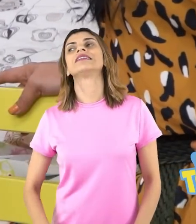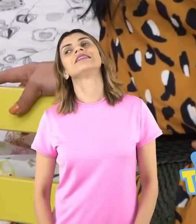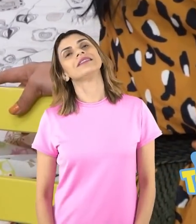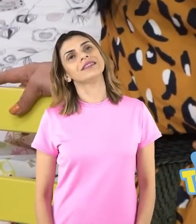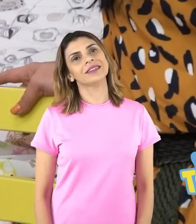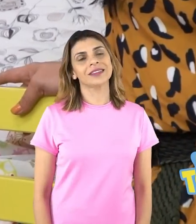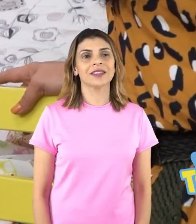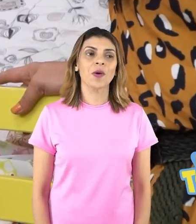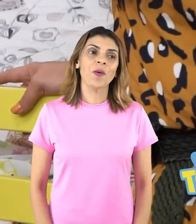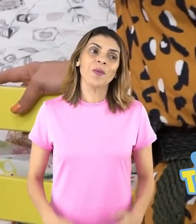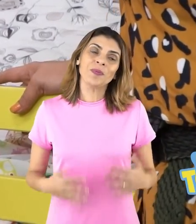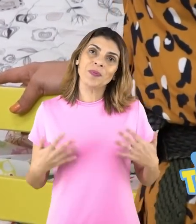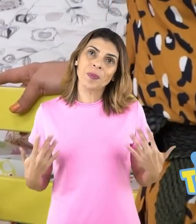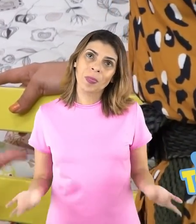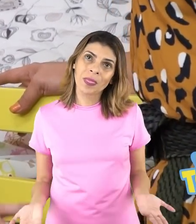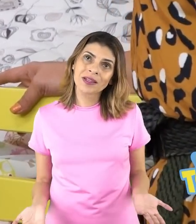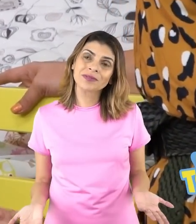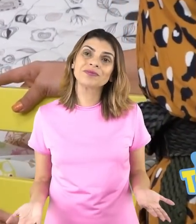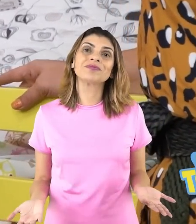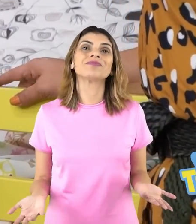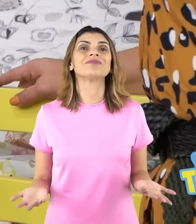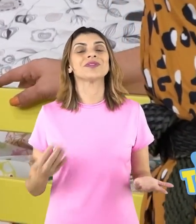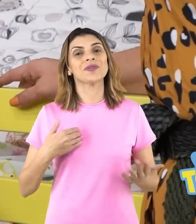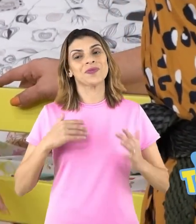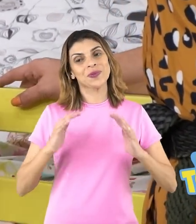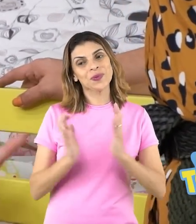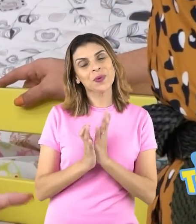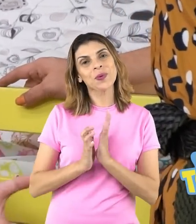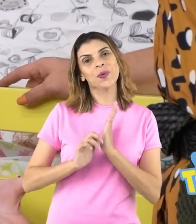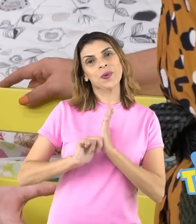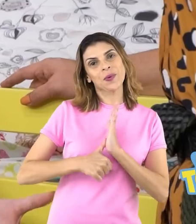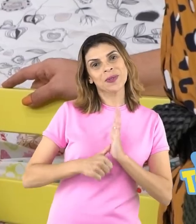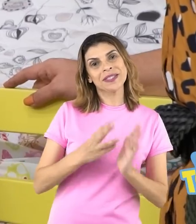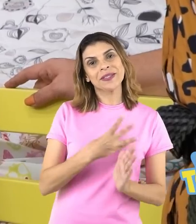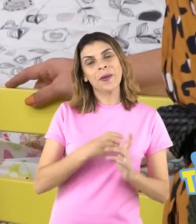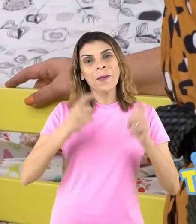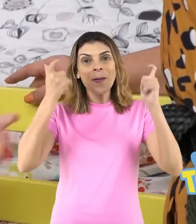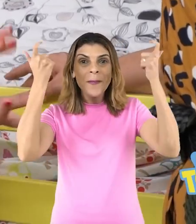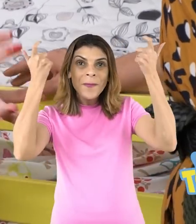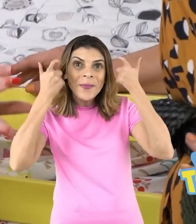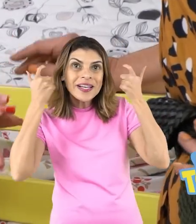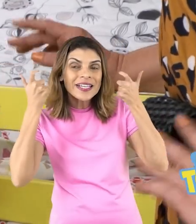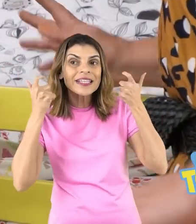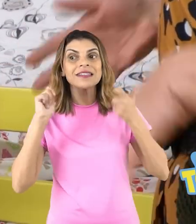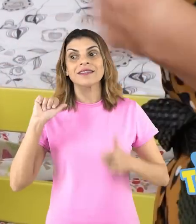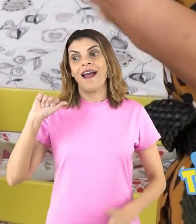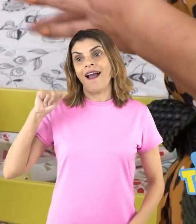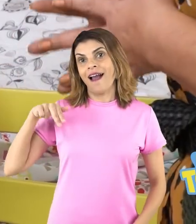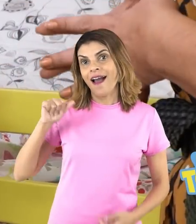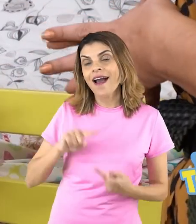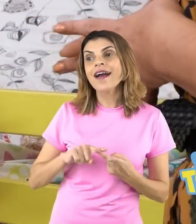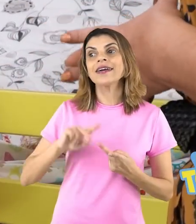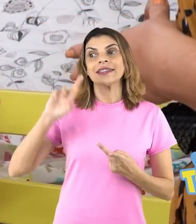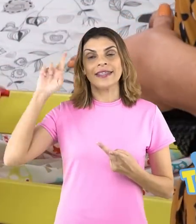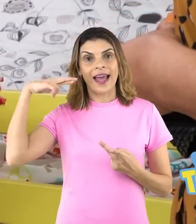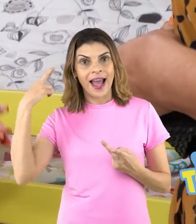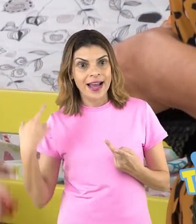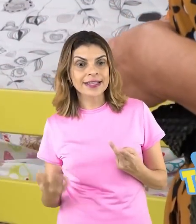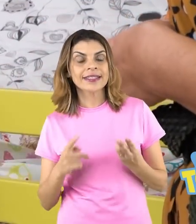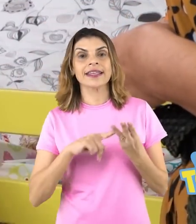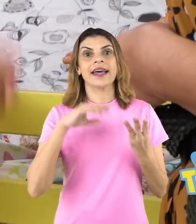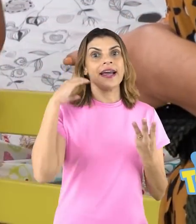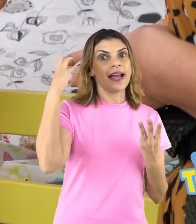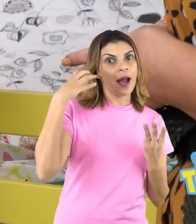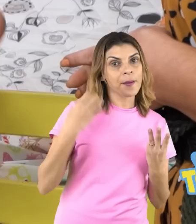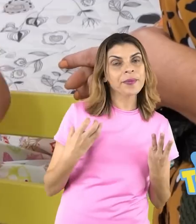bom é que eu fiz o clube das princesas com a Ana com a Raíssa e